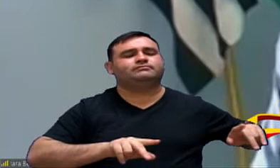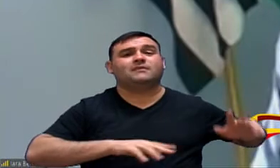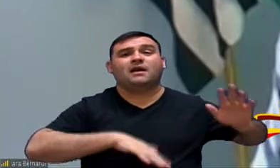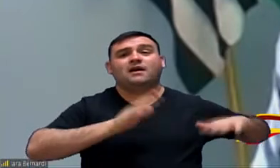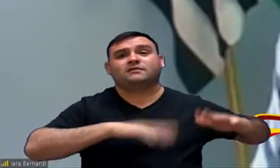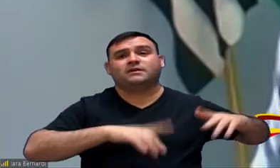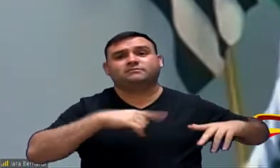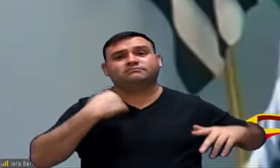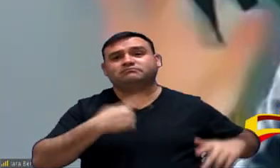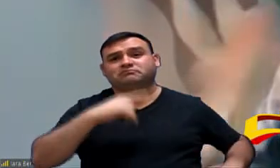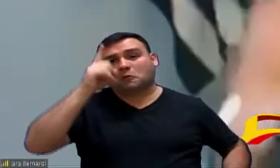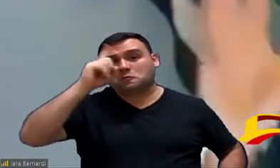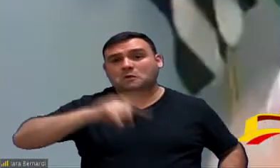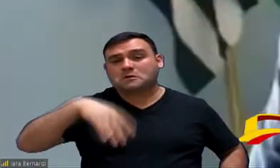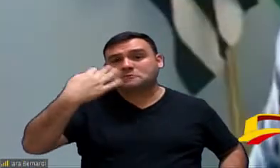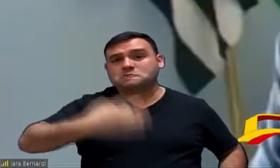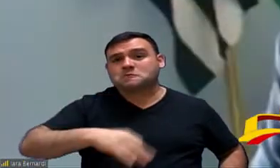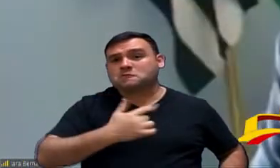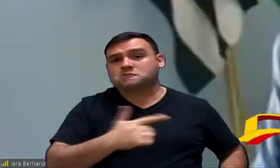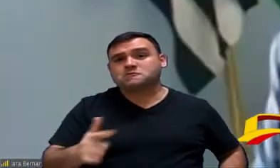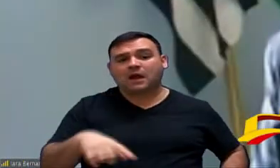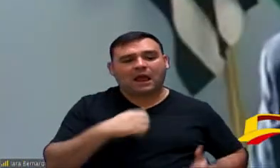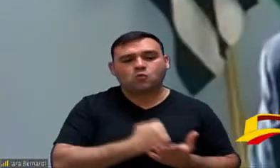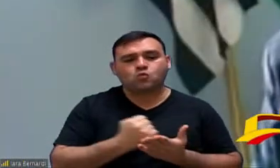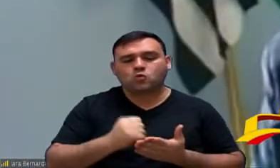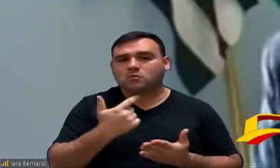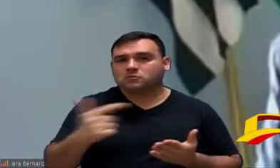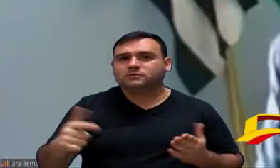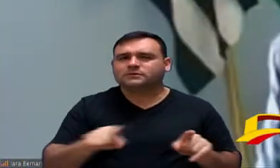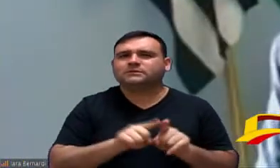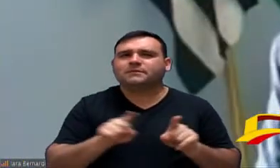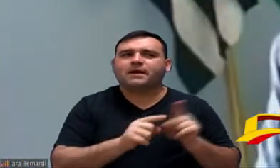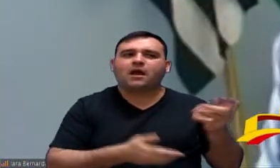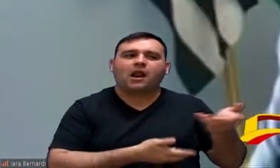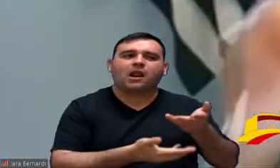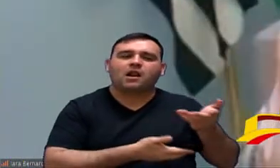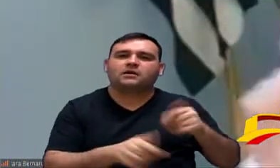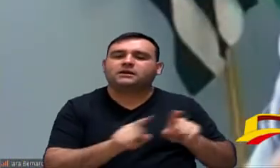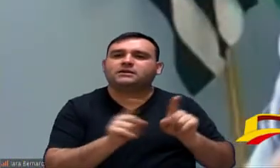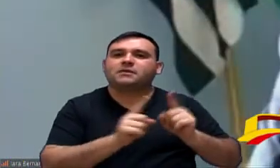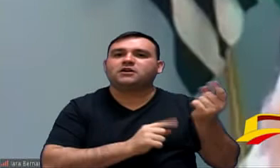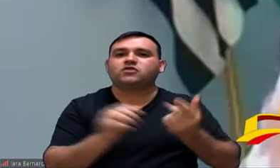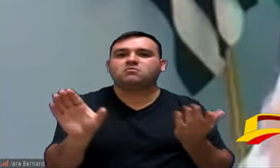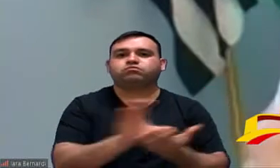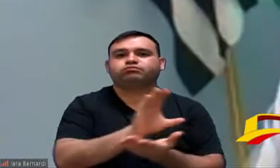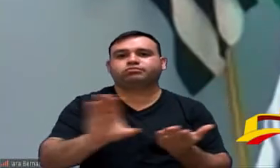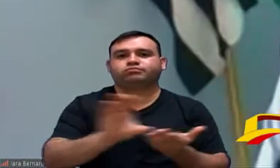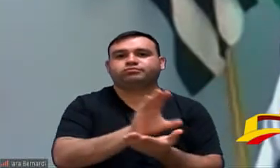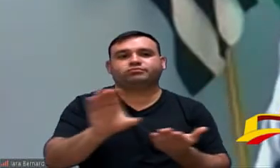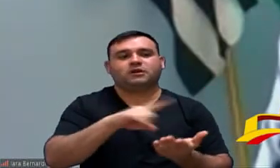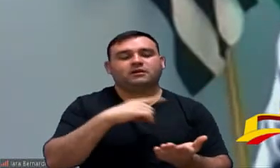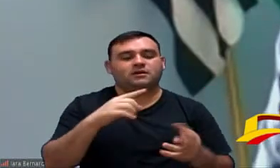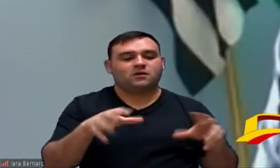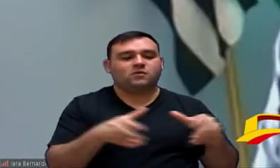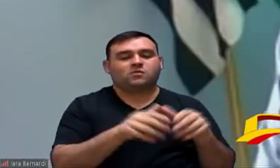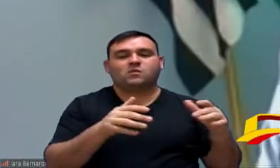ar, sem uma regulamentação, inclusive o relacionamento e repasse de recursos para as entidades sociais, que passam